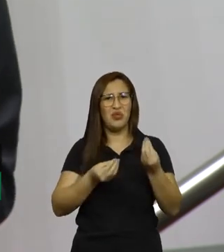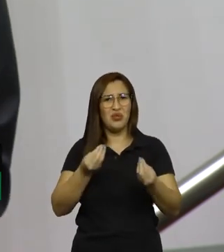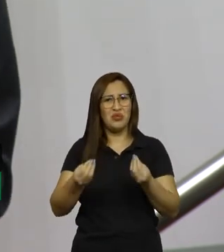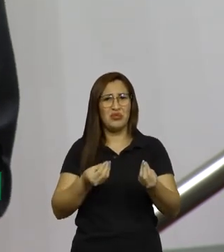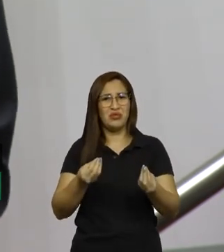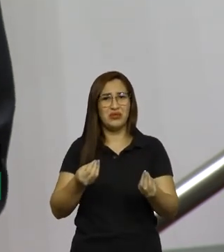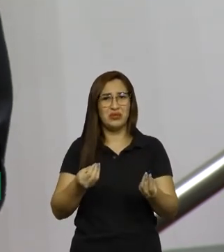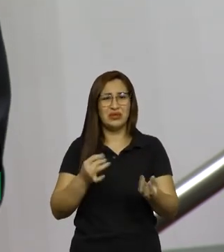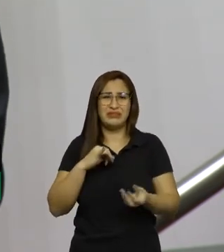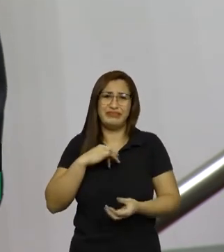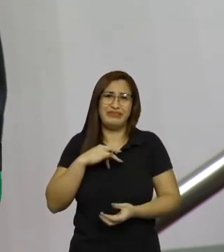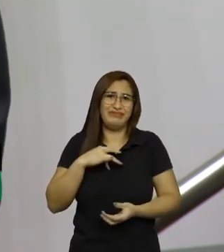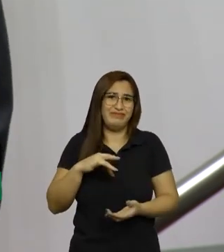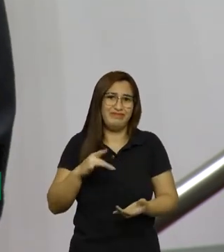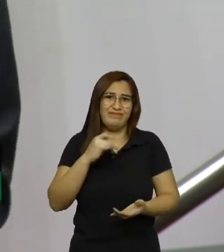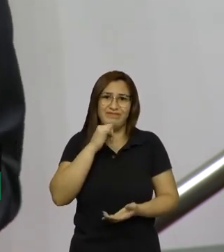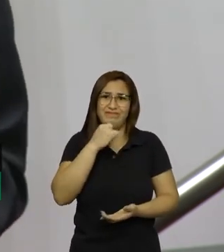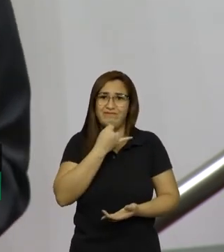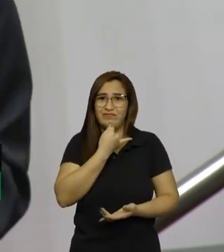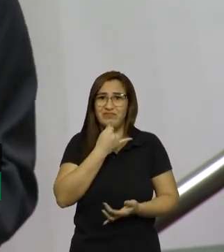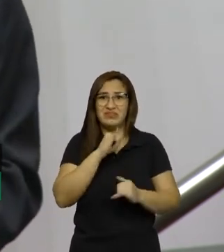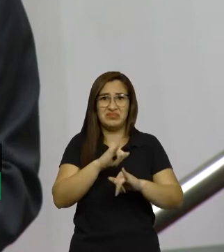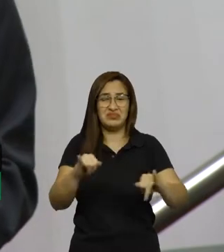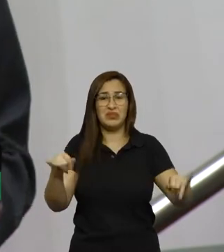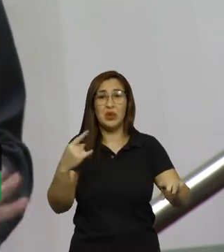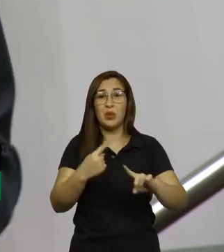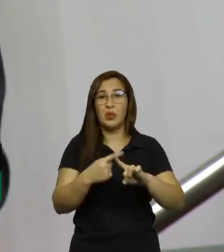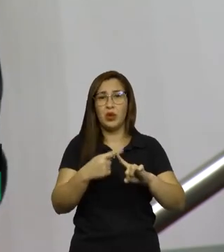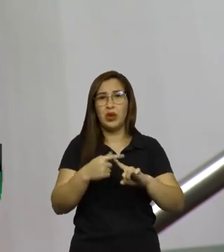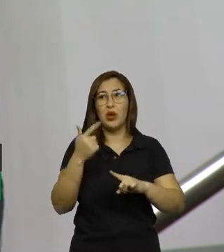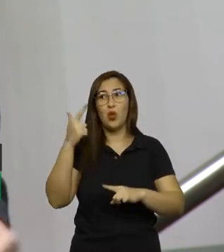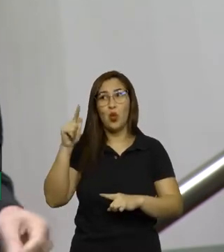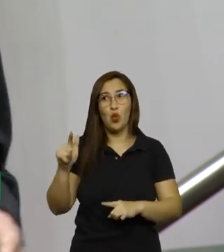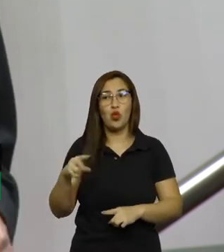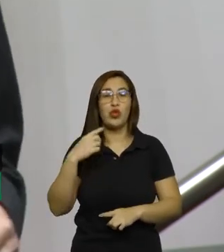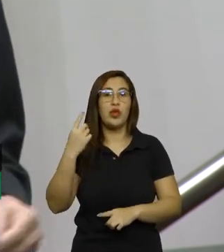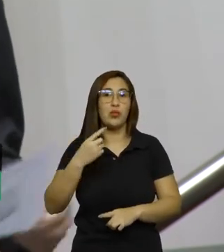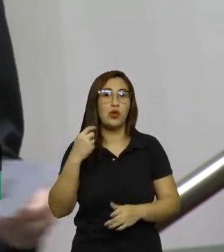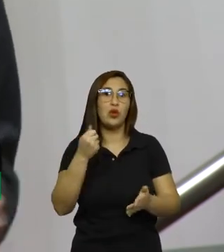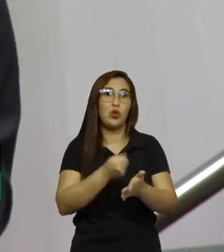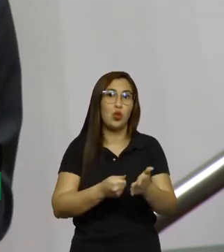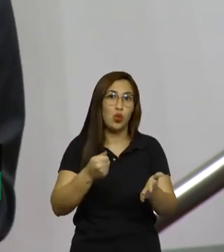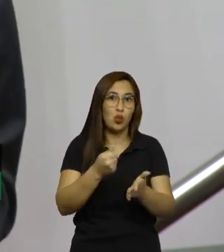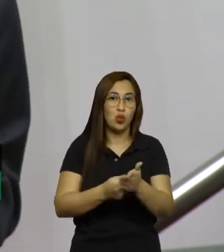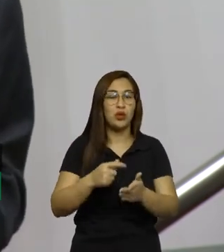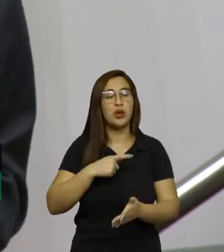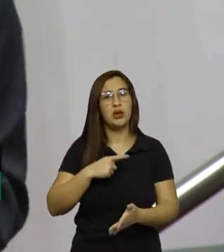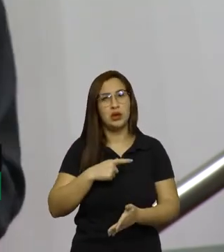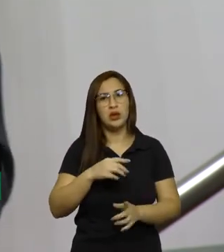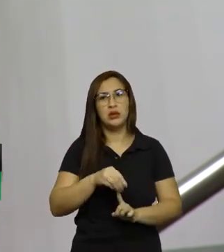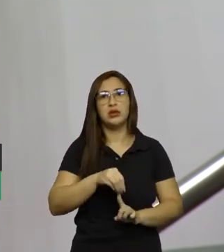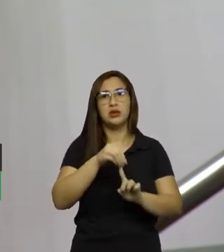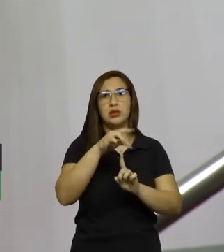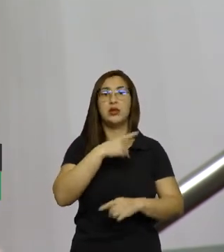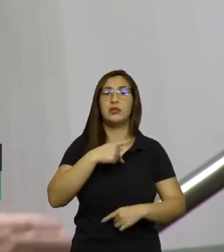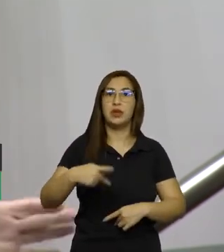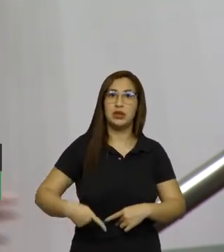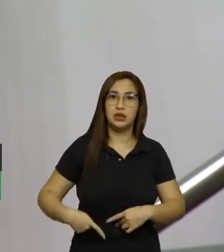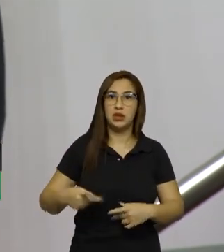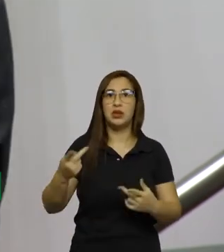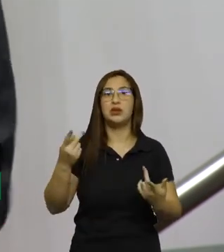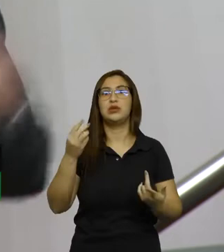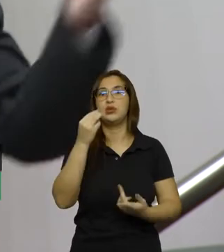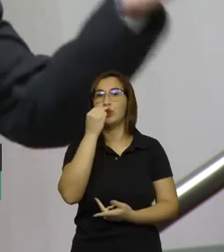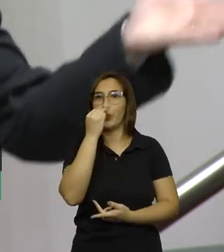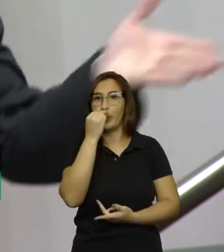desalentado com essas ações. Eu sei que outros deputados aqui também têm lutado por isso. Eu quero destacar o presidente da casa, o deputado Sopelso